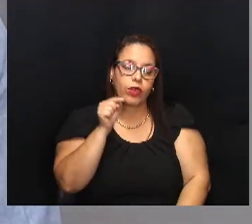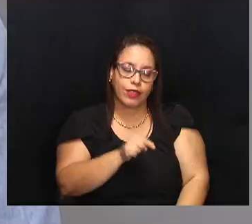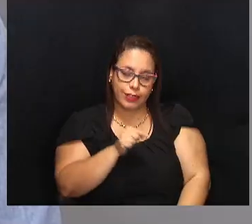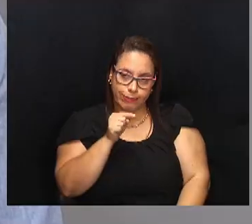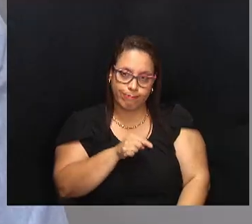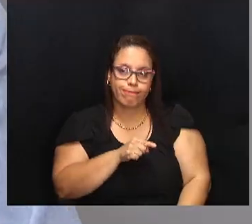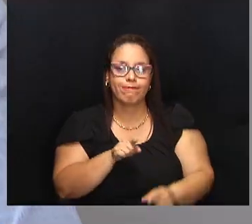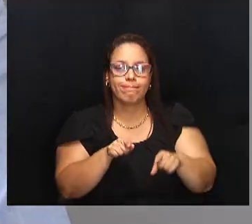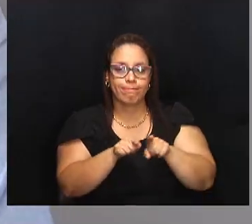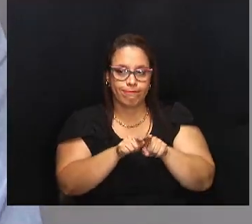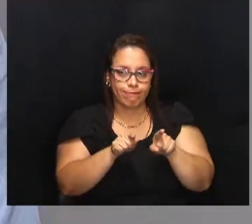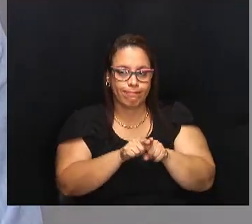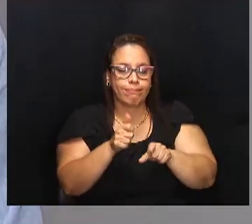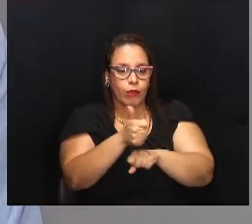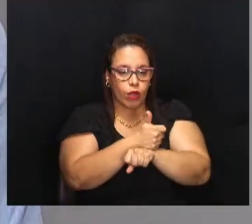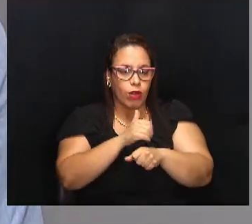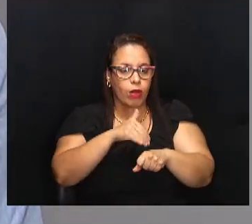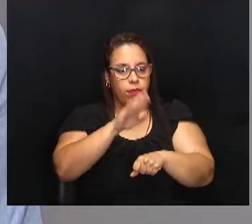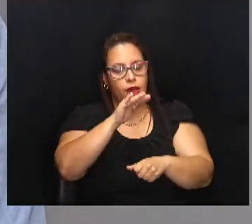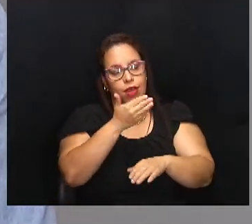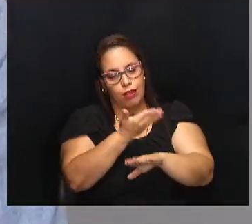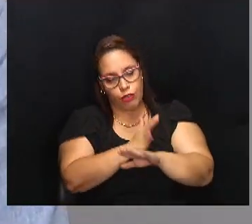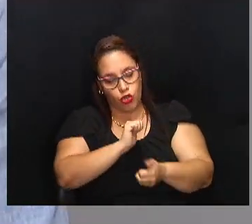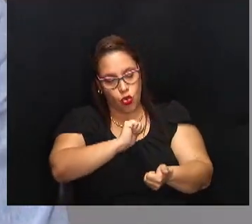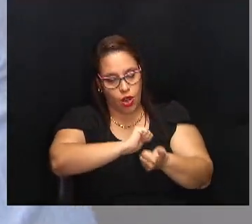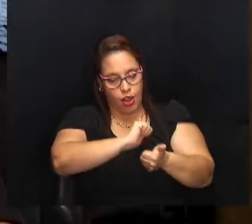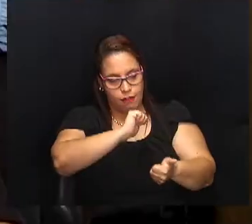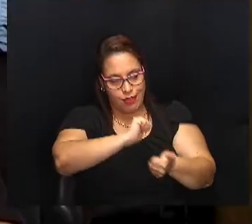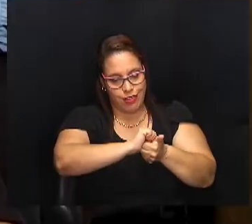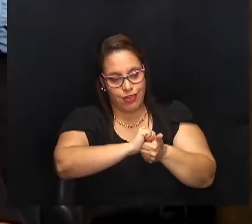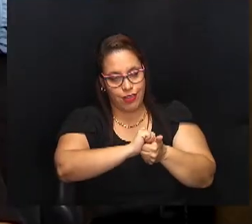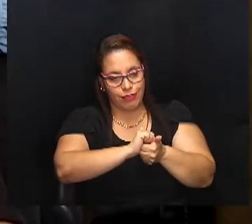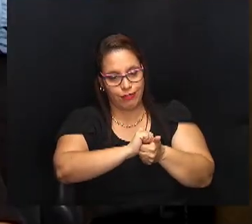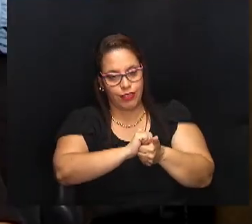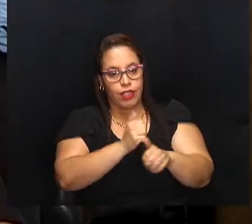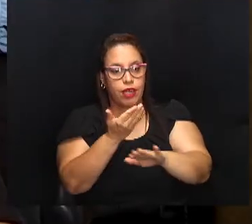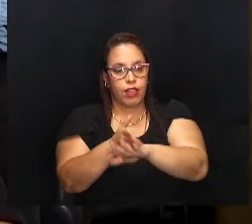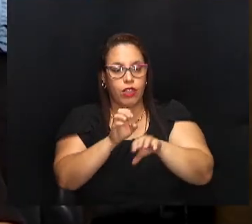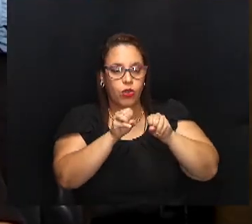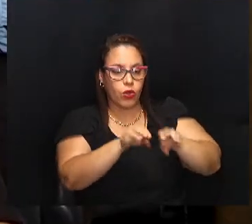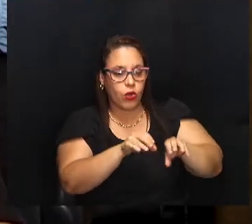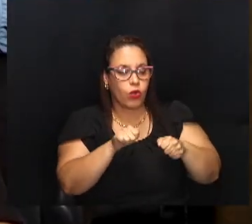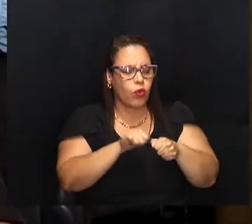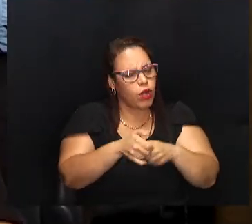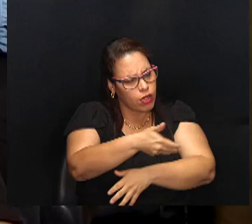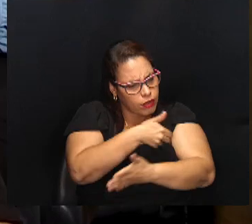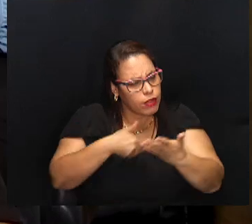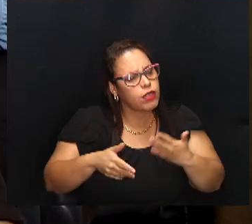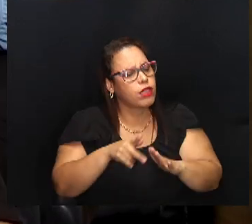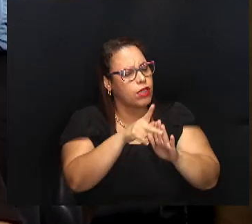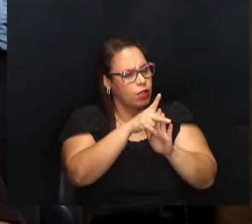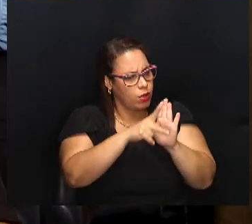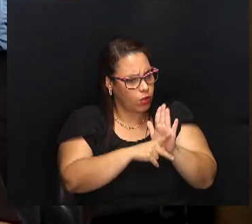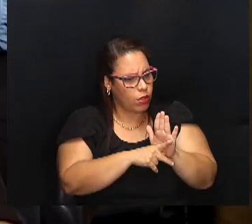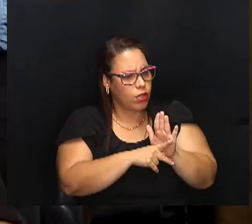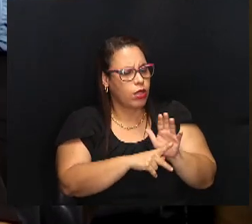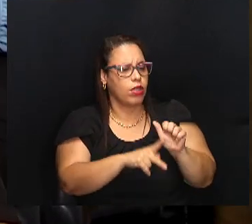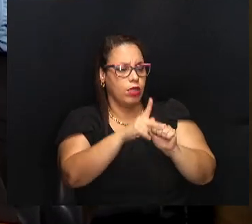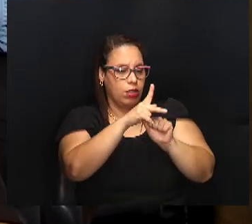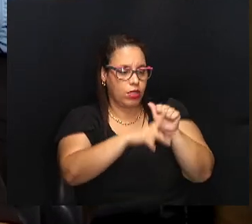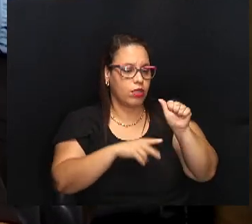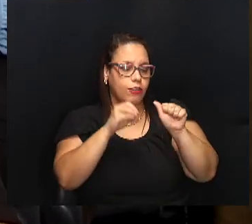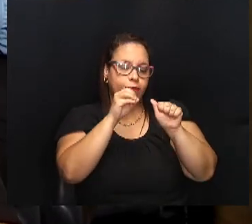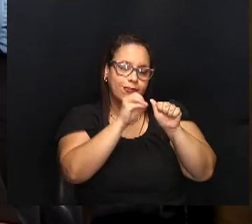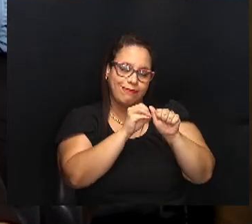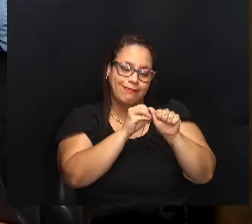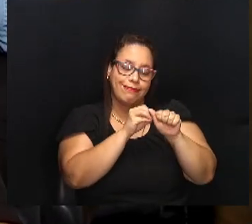gente tenha um profissional mais capacitado e até mesmo capacitar as pessoas que hoje fazem parte desse projeto, né?